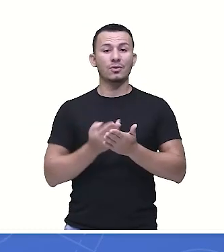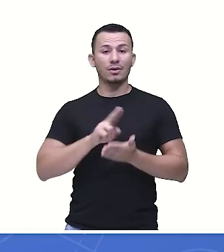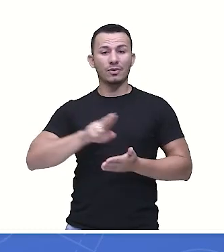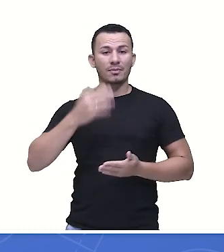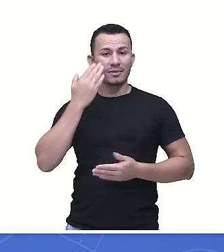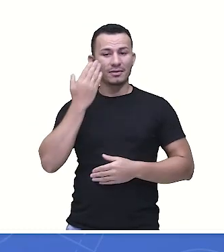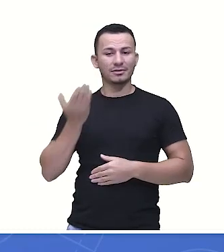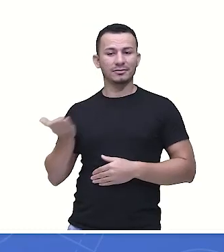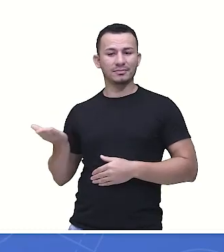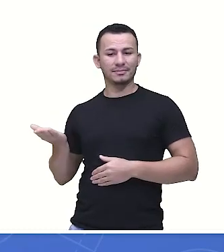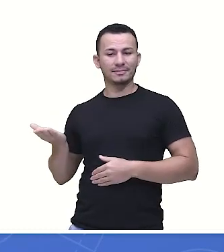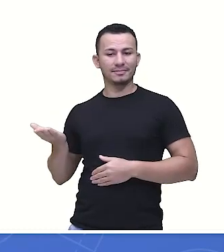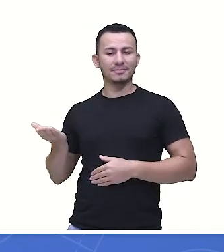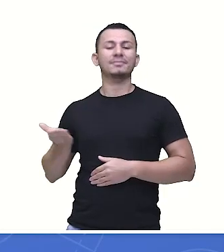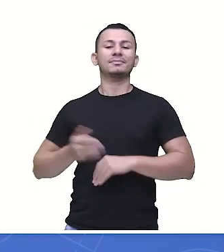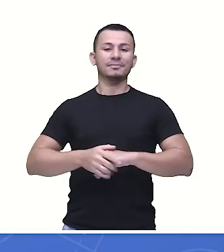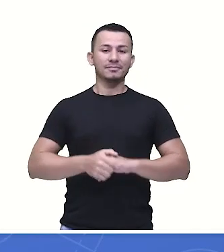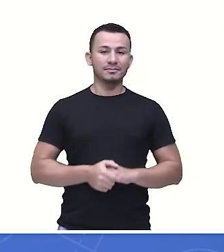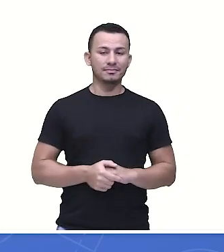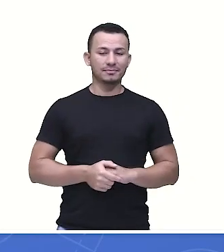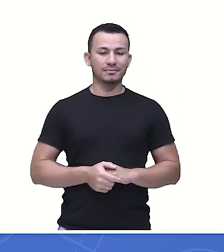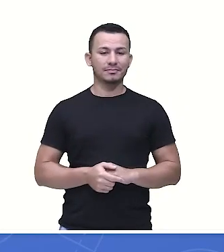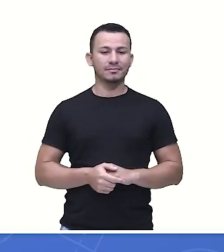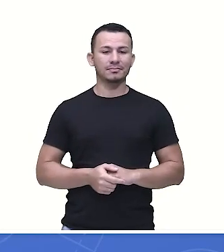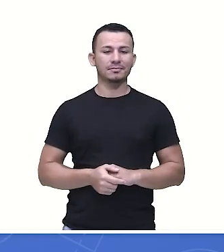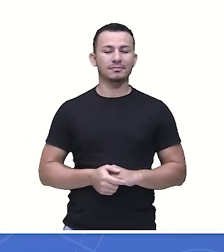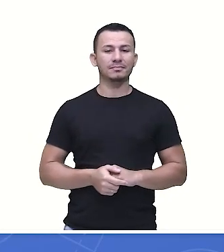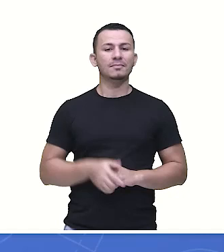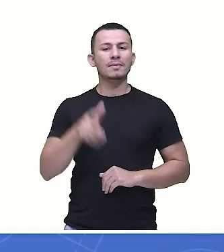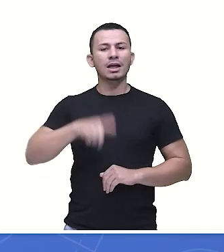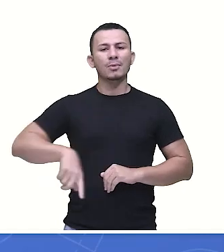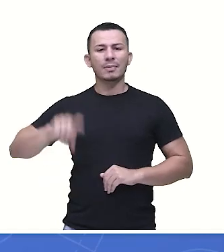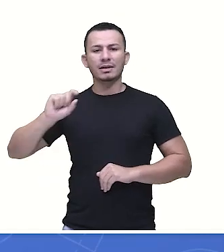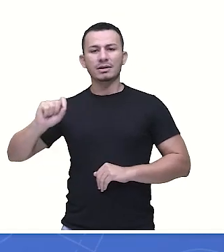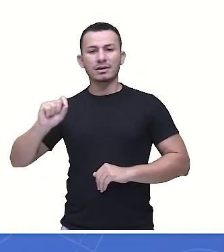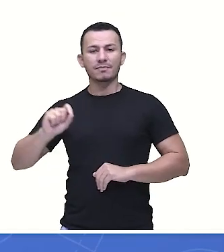Souza, não é isso? Muito bem, vamos ver mais um aluno.